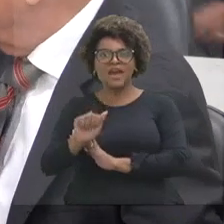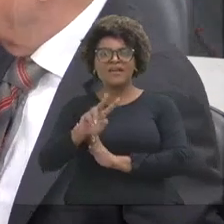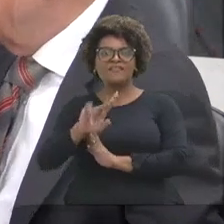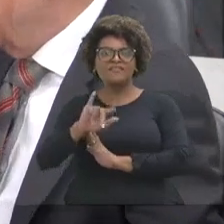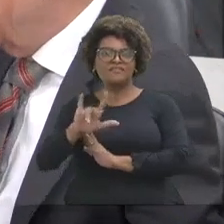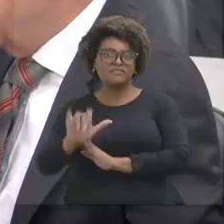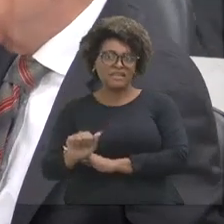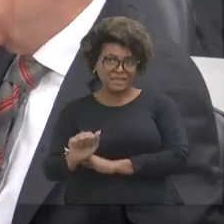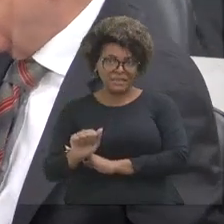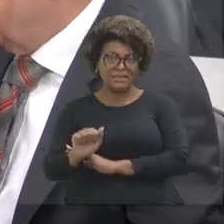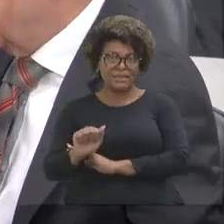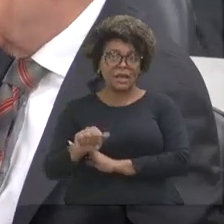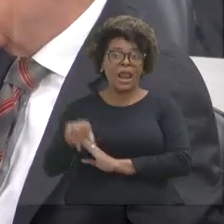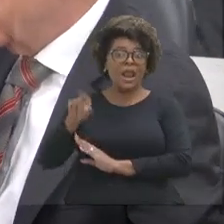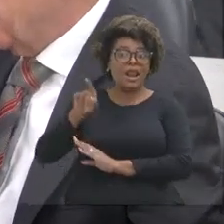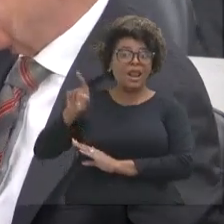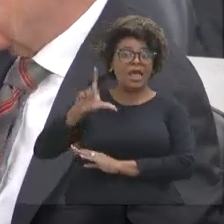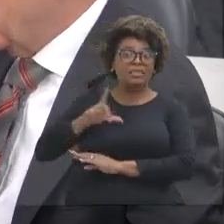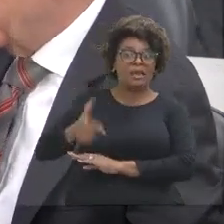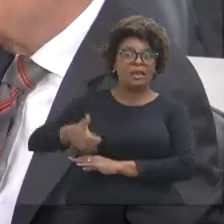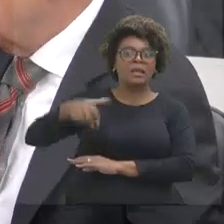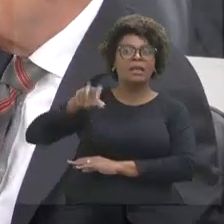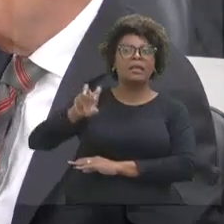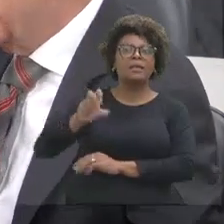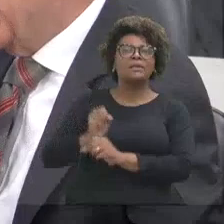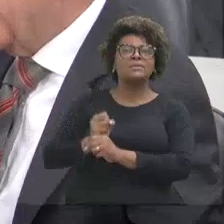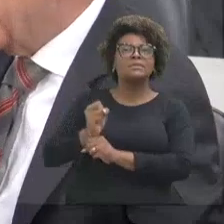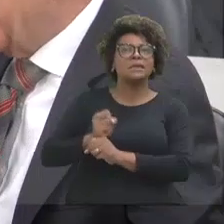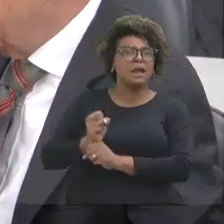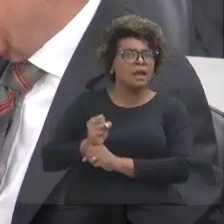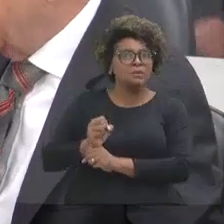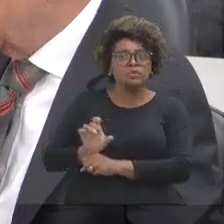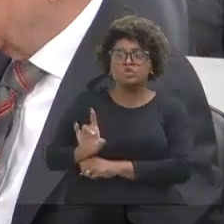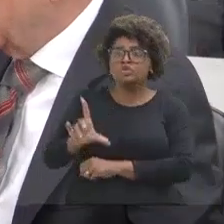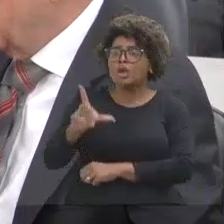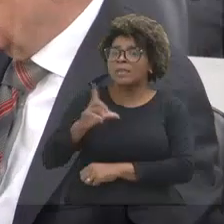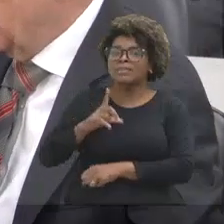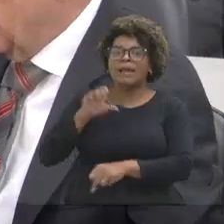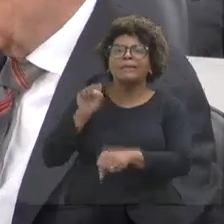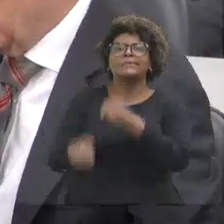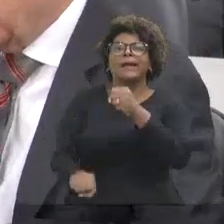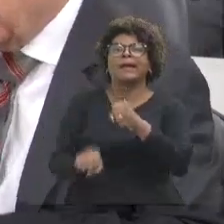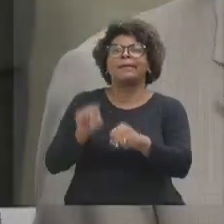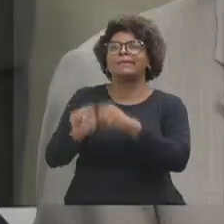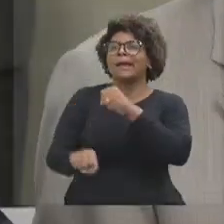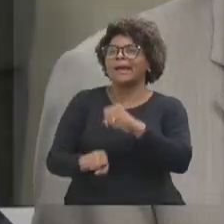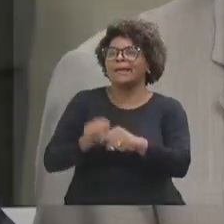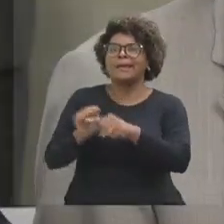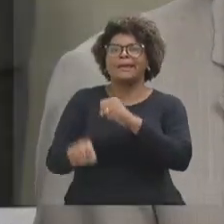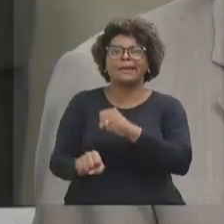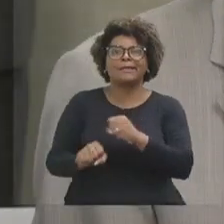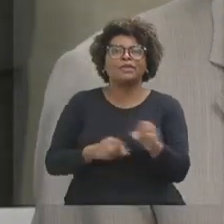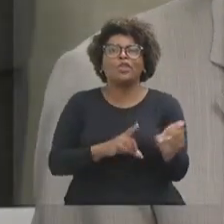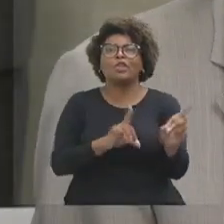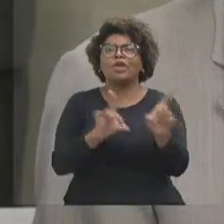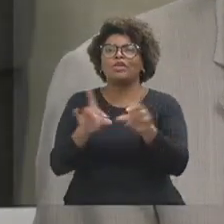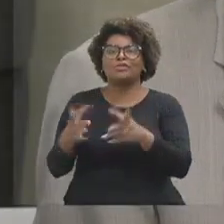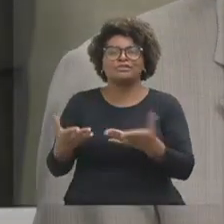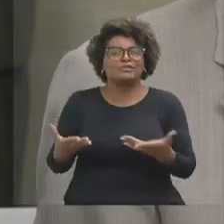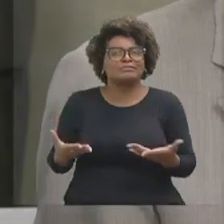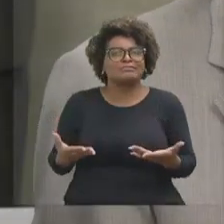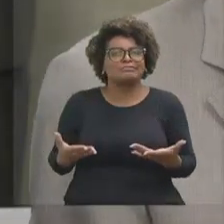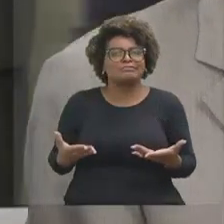e só vive praticamente quase todo dia quebrado então nós estamos vendo uma questão